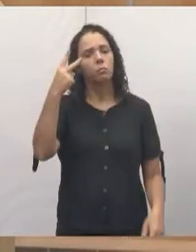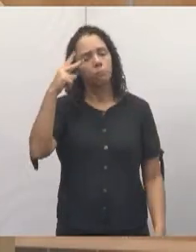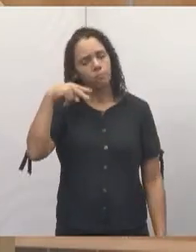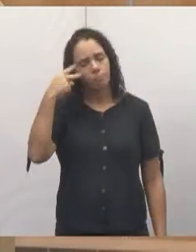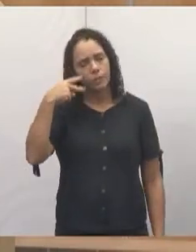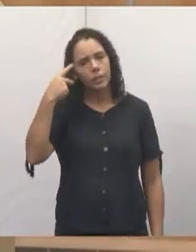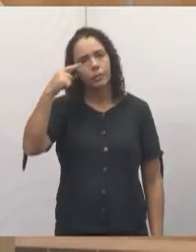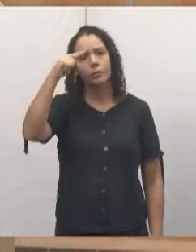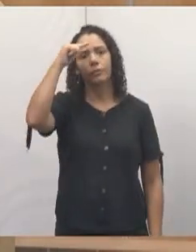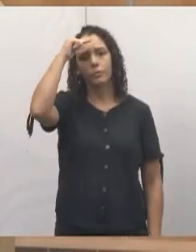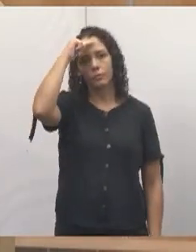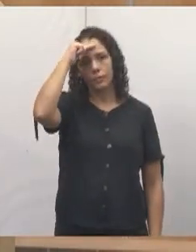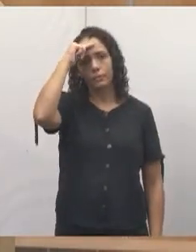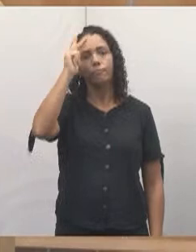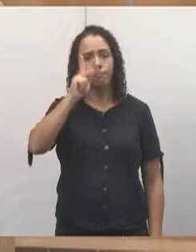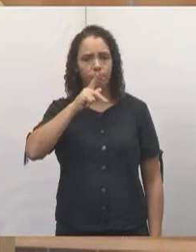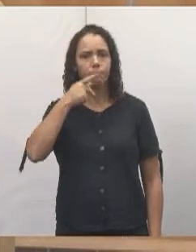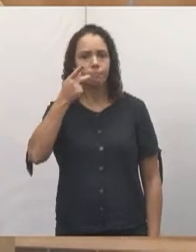Flávio, advogado,